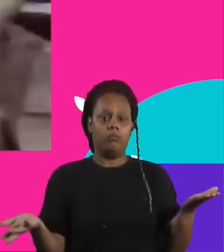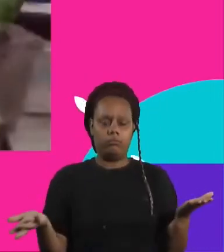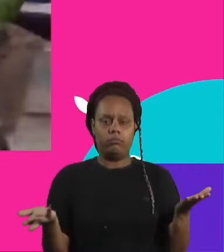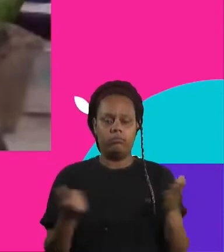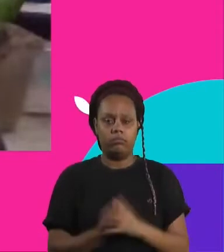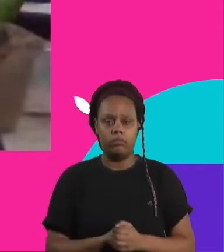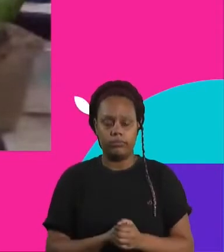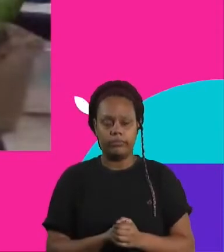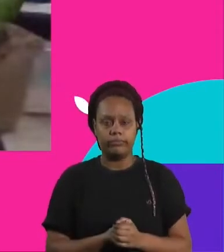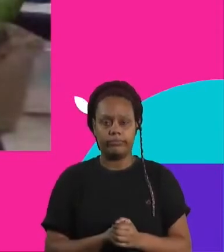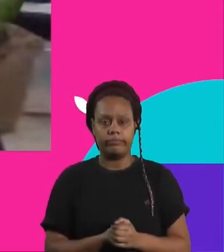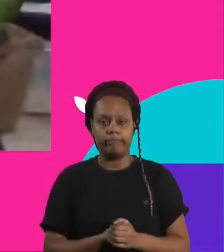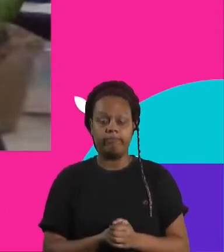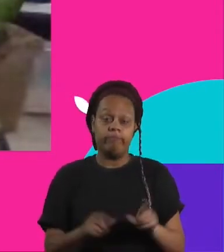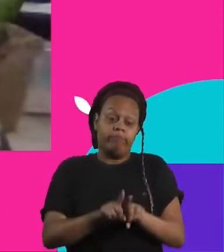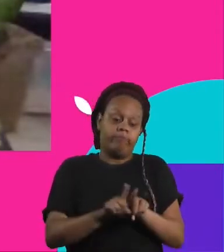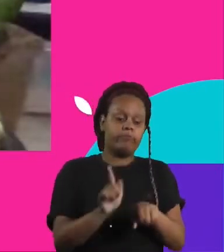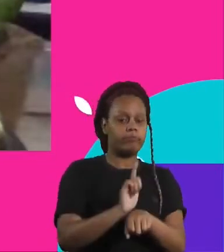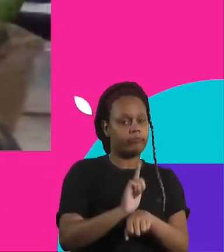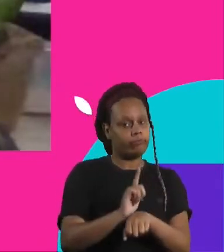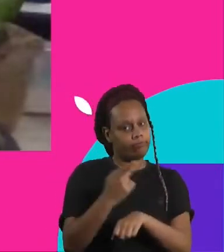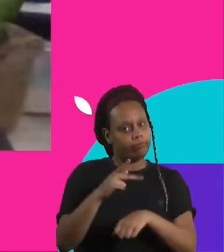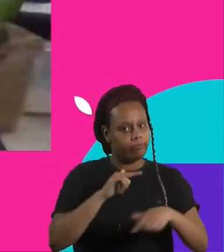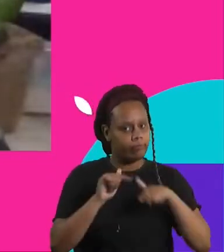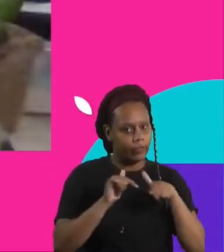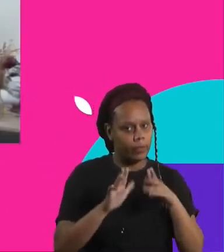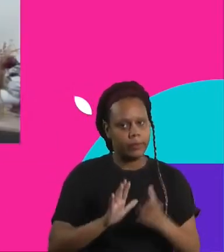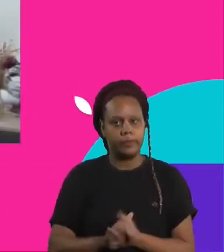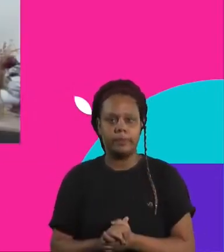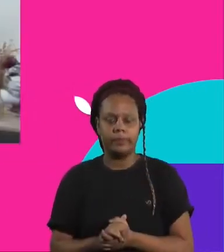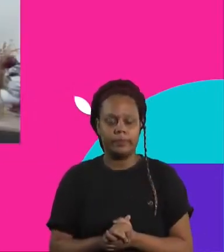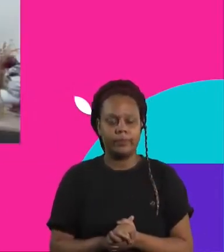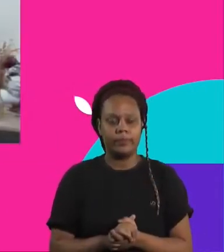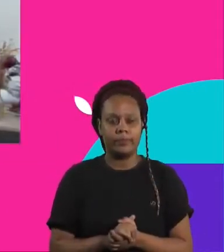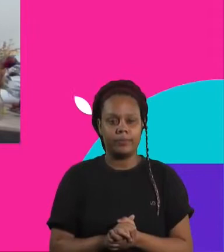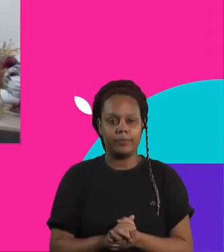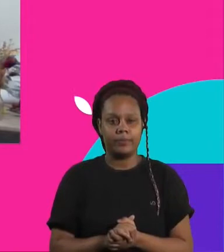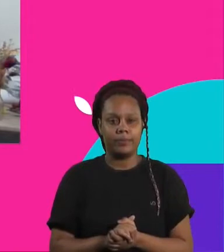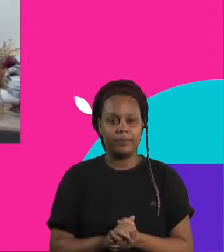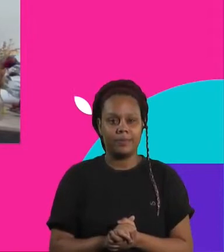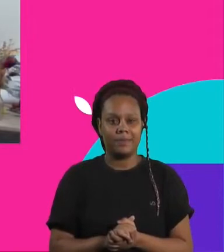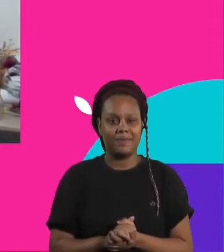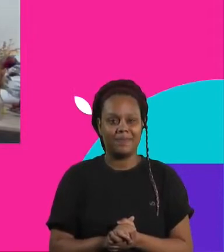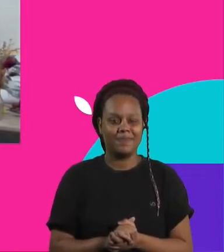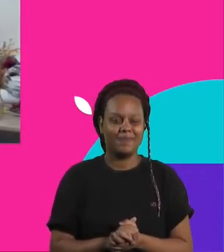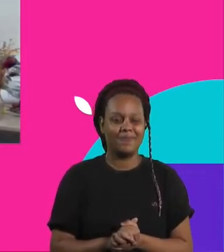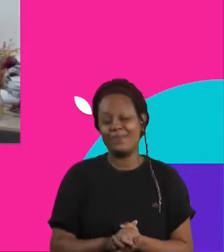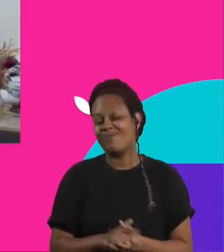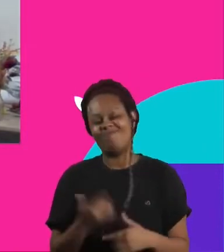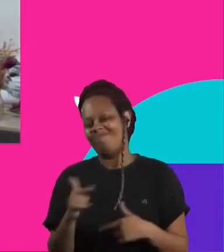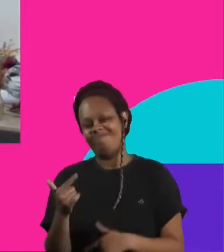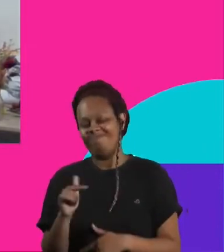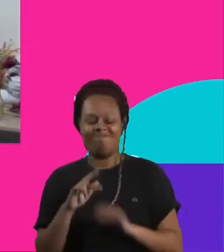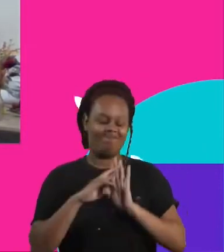com informações para a sua gestão. Acho que essa seria a minha dica de receita. Gus, então, né, não existe ali uma